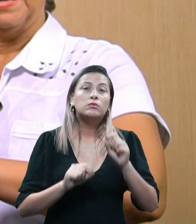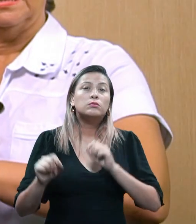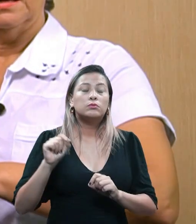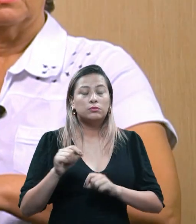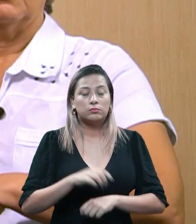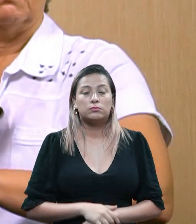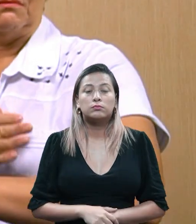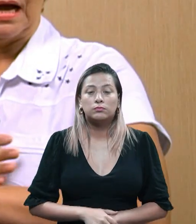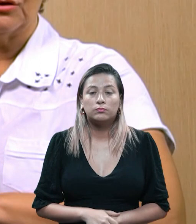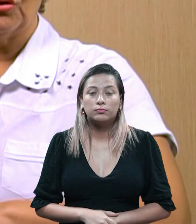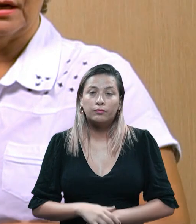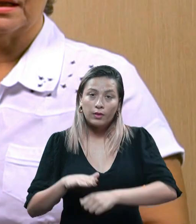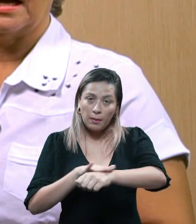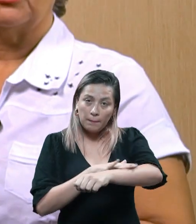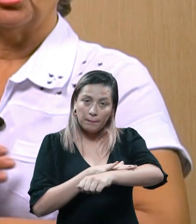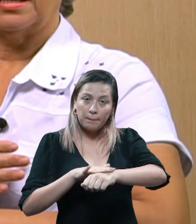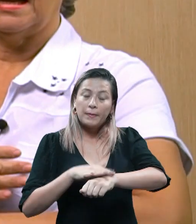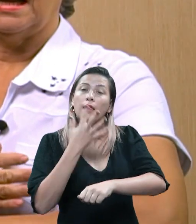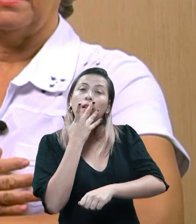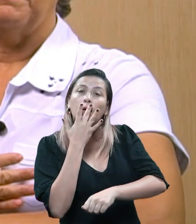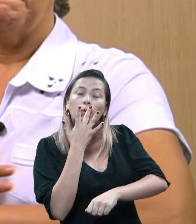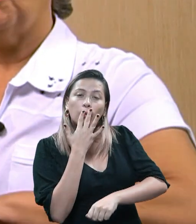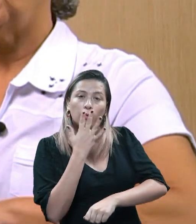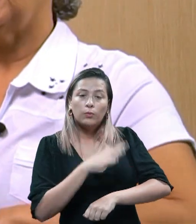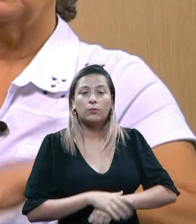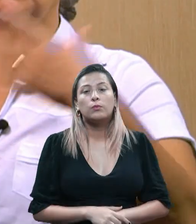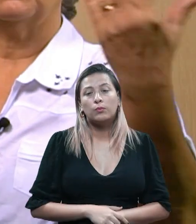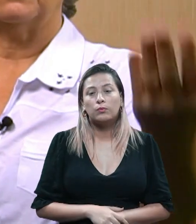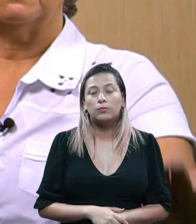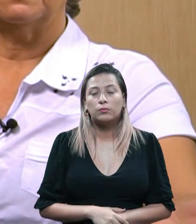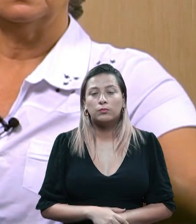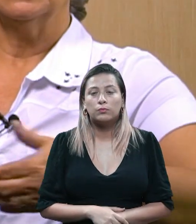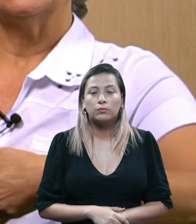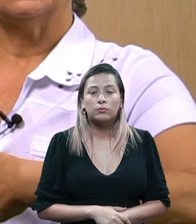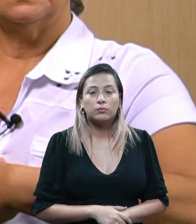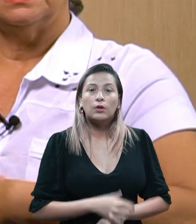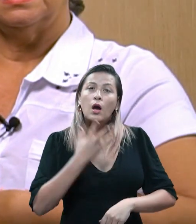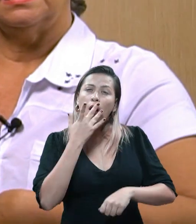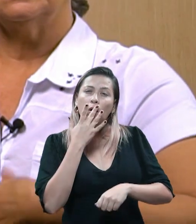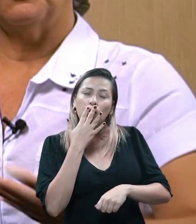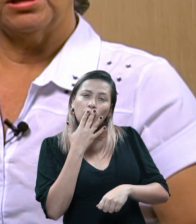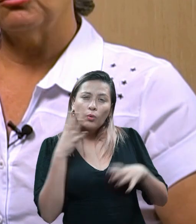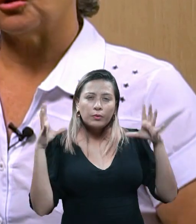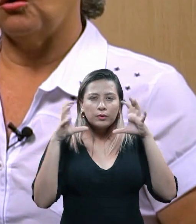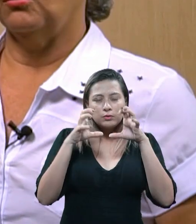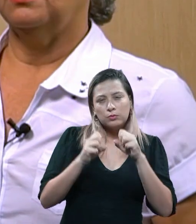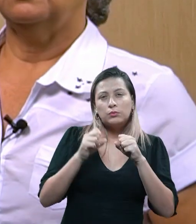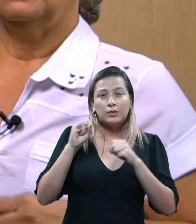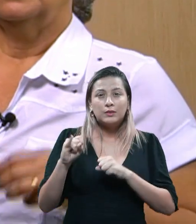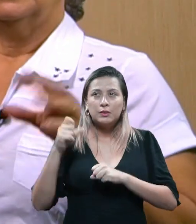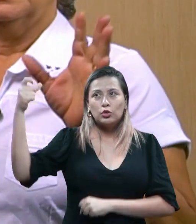para a pele a tonalidade morena quando você se expõe ao